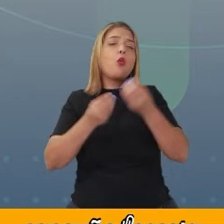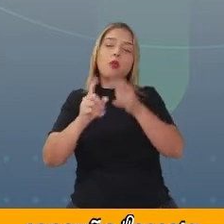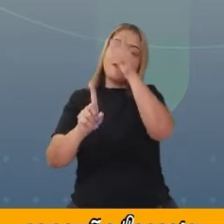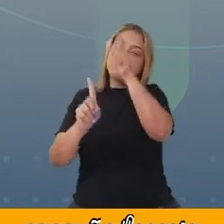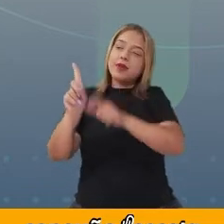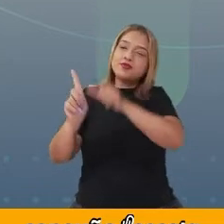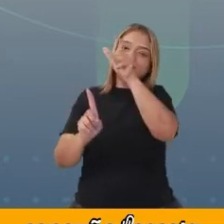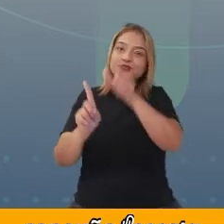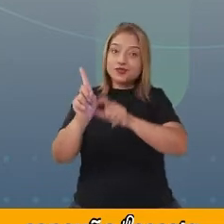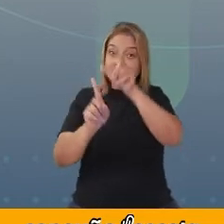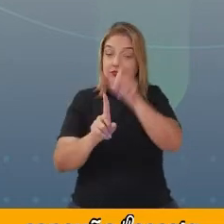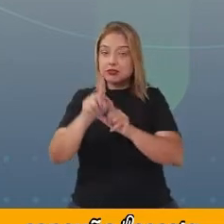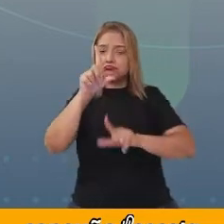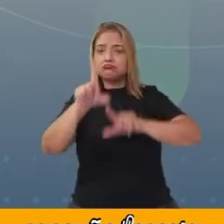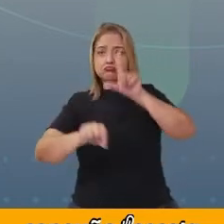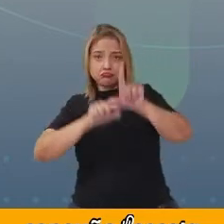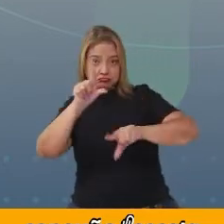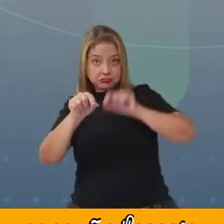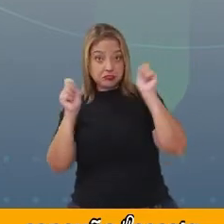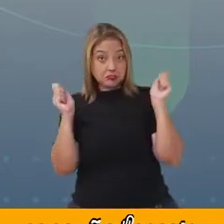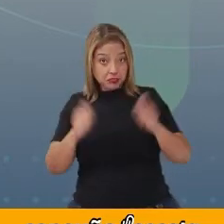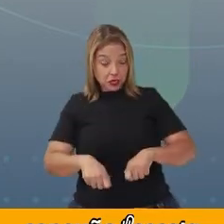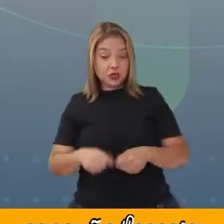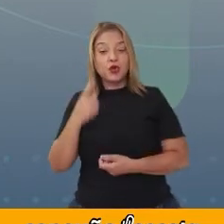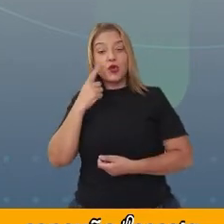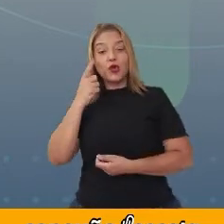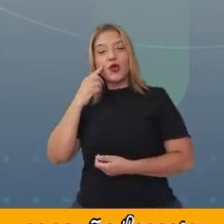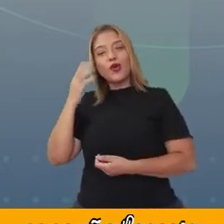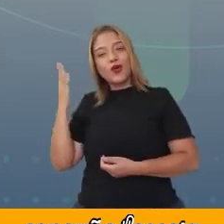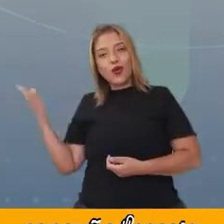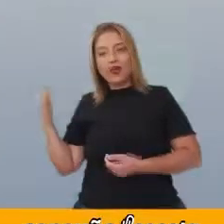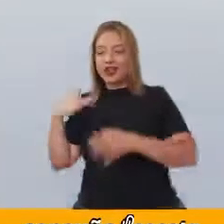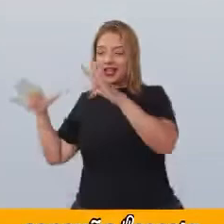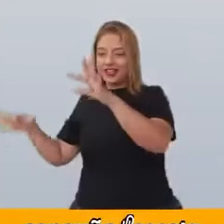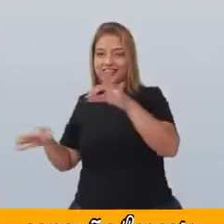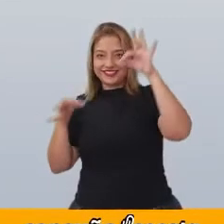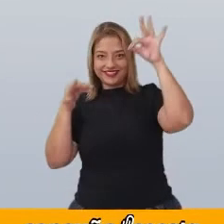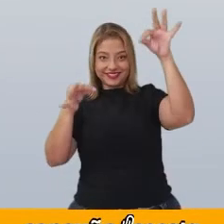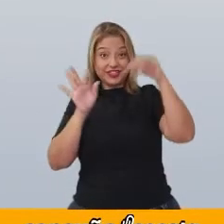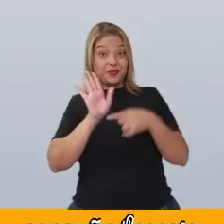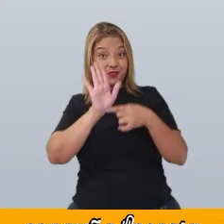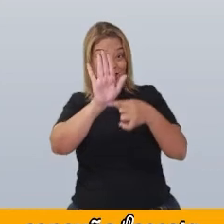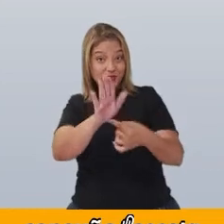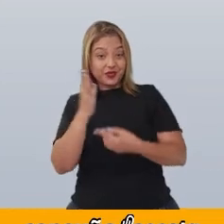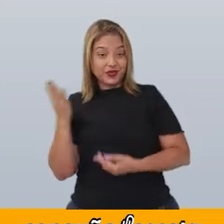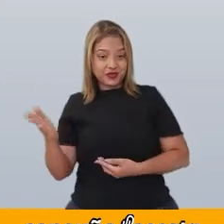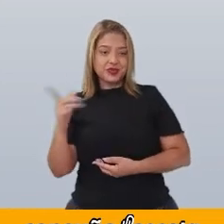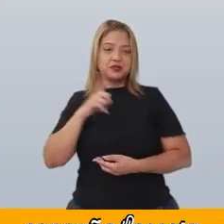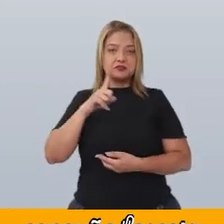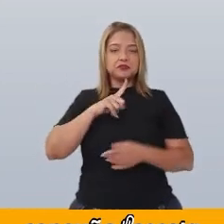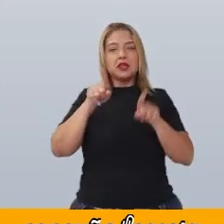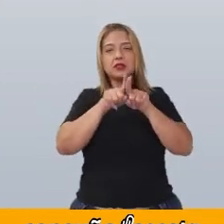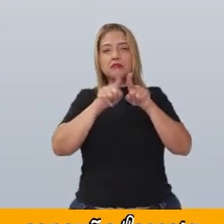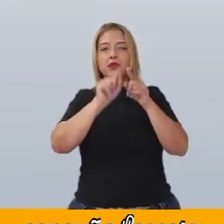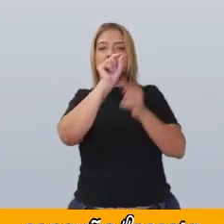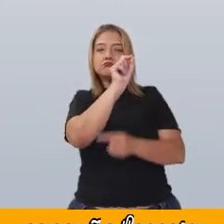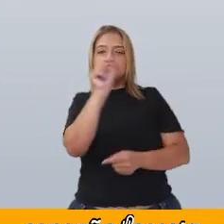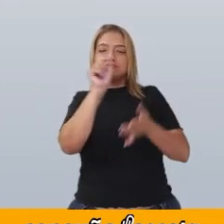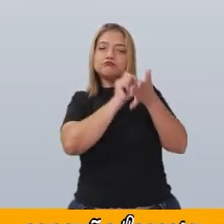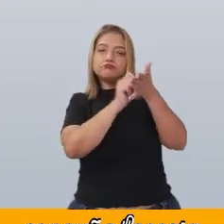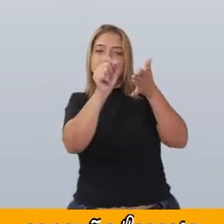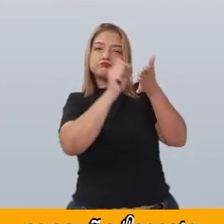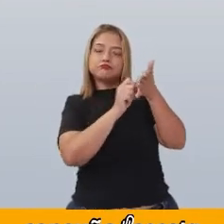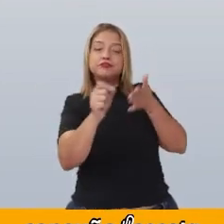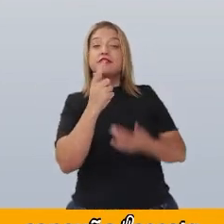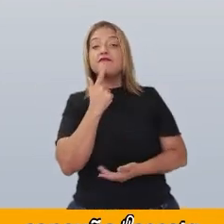personagens. Olha aí na telinha um trecho desse texto. Fui destacando para você aí, sublinhando em vermelho,